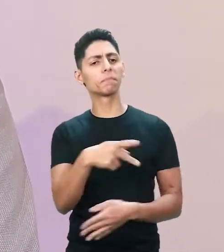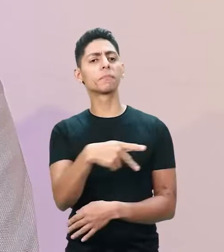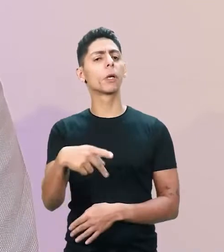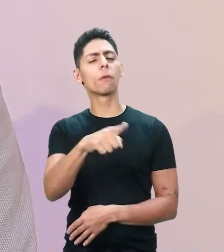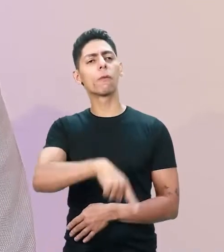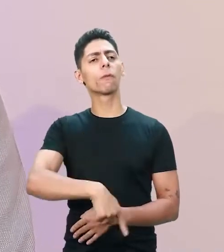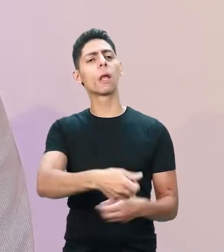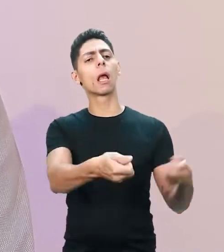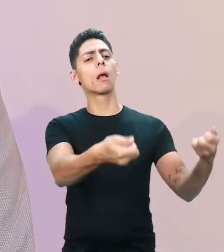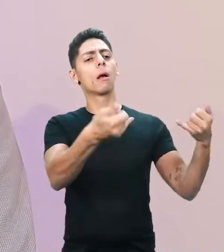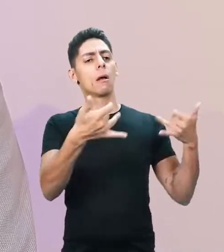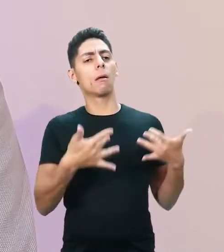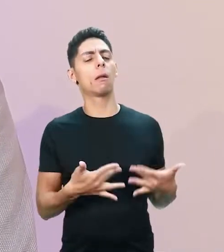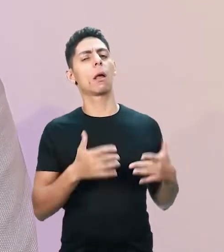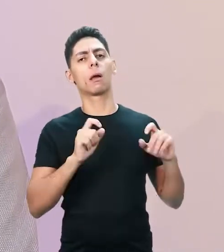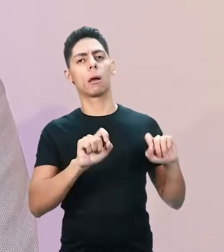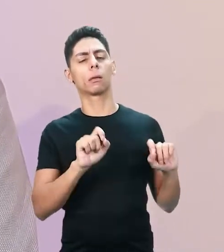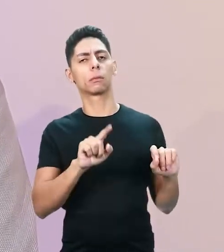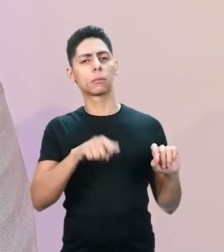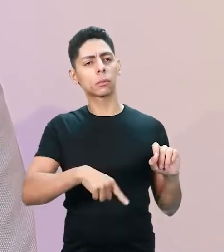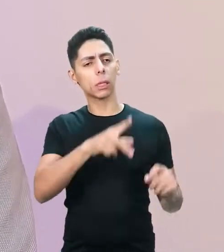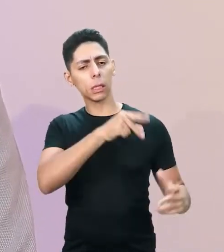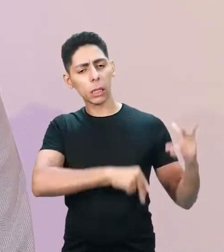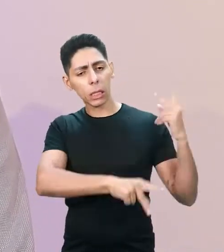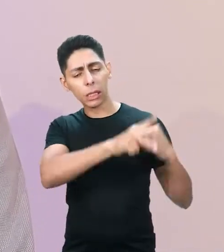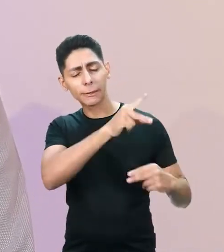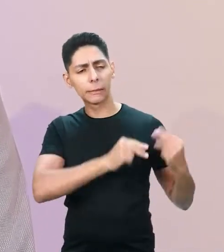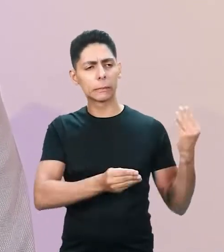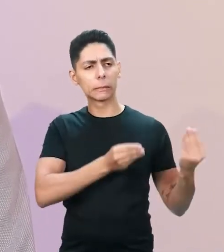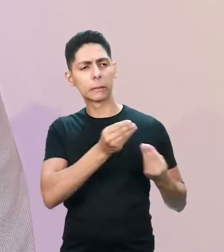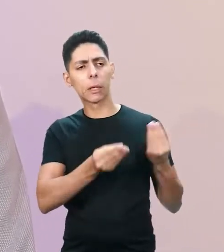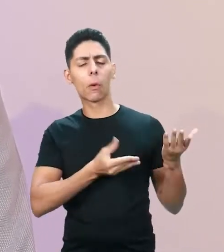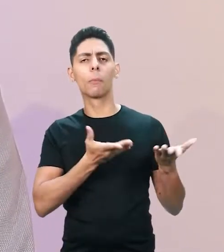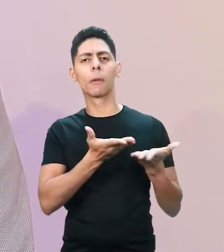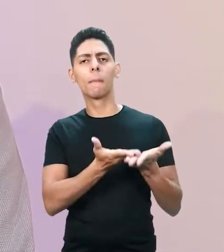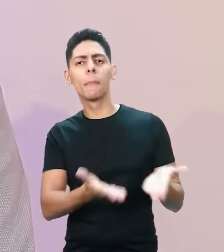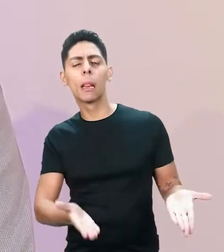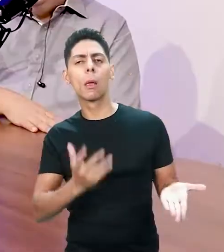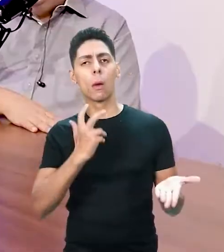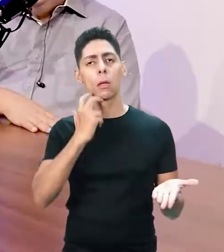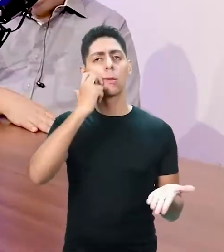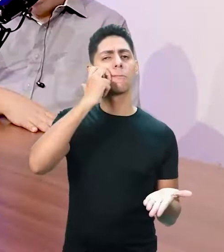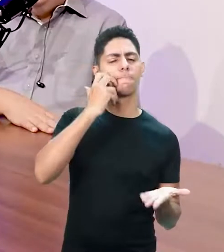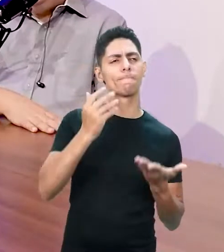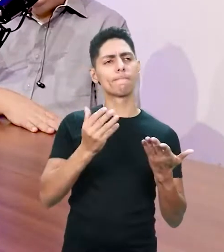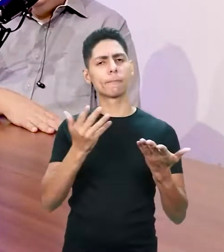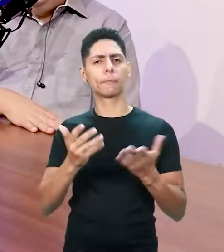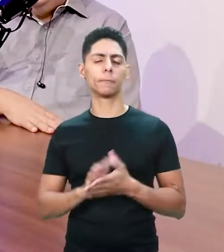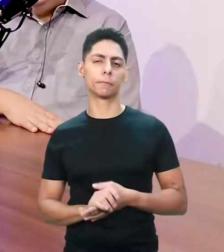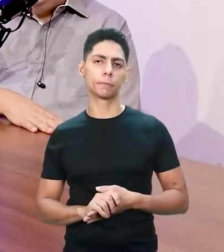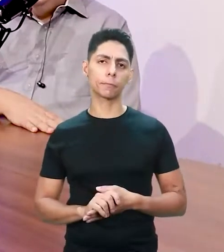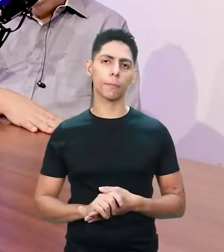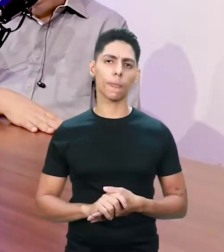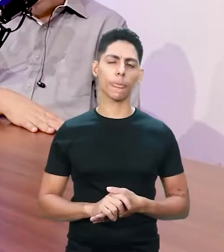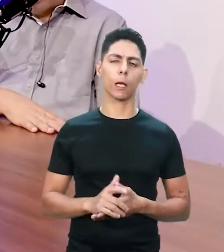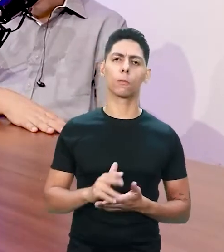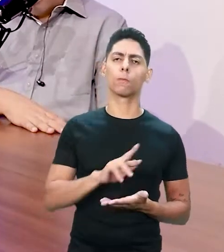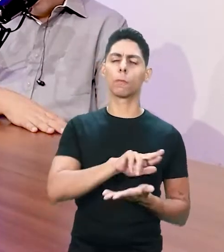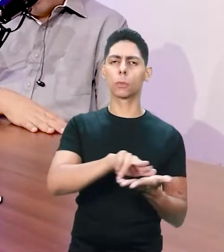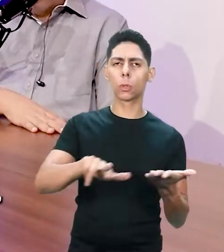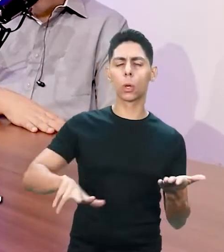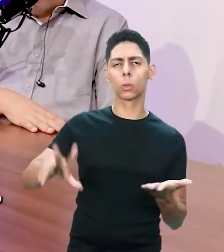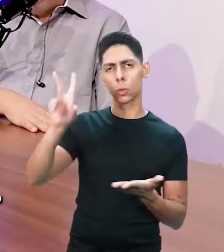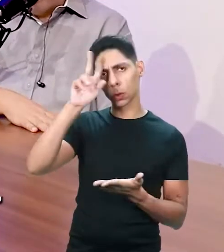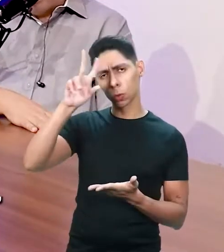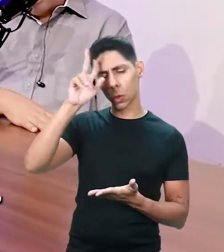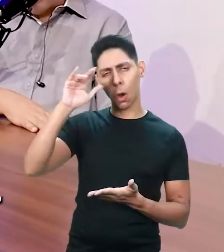a gente aí da adolescência, como perdeu a timidez. né? Fatos aí interessantes.